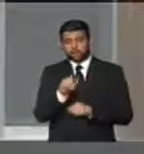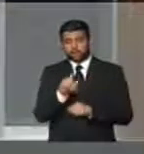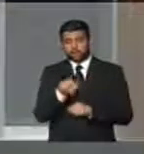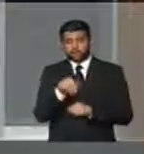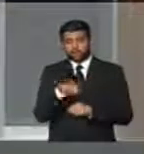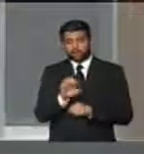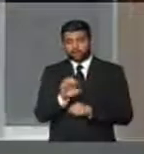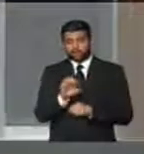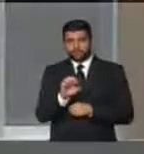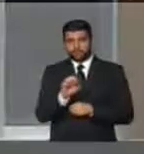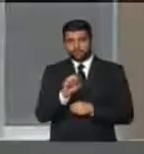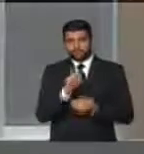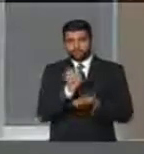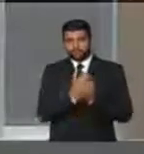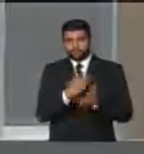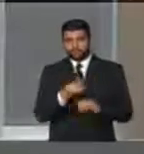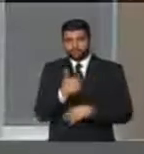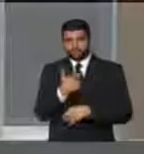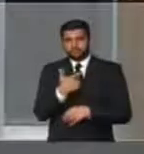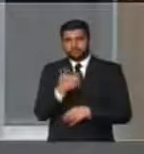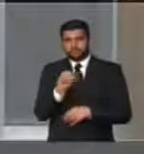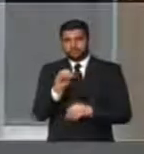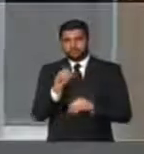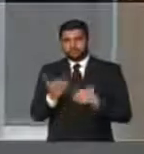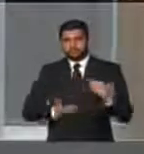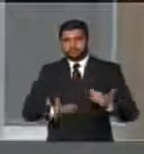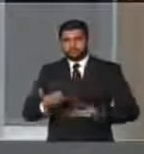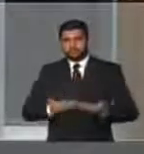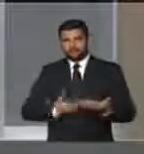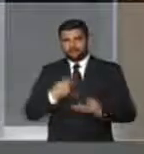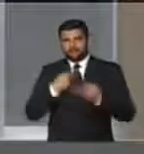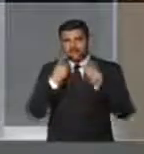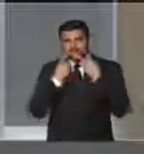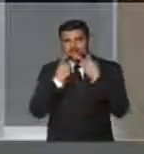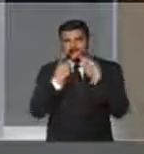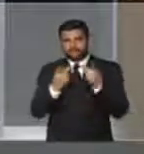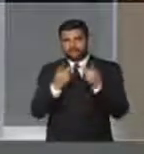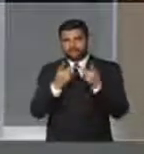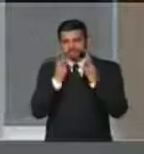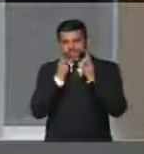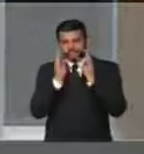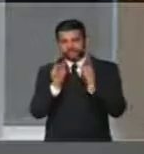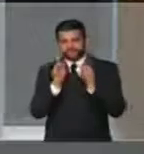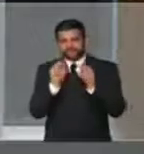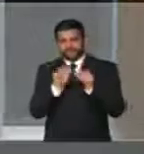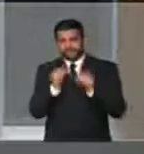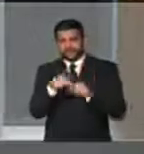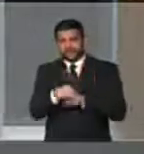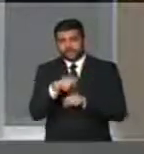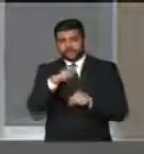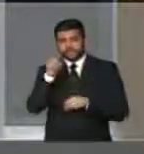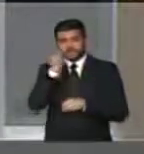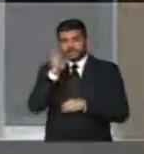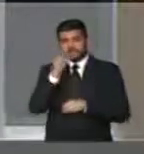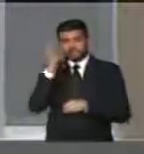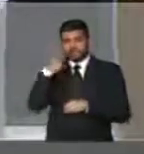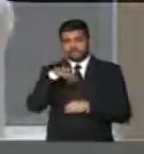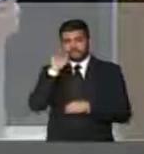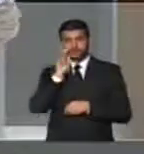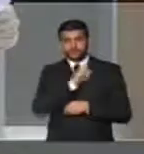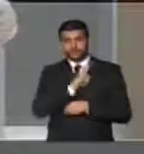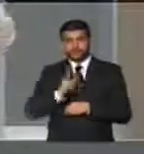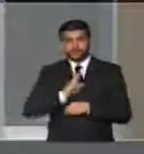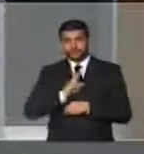está sucateado com 20 funcionários, foi o depoimento feito aqui na quinta-feira passada, senhor presidente.